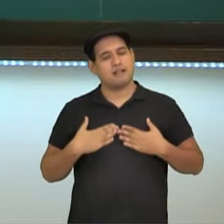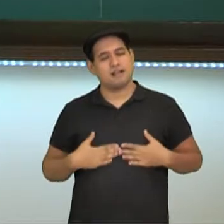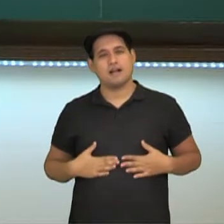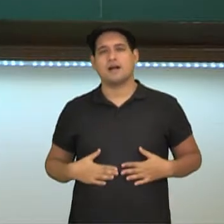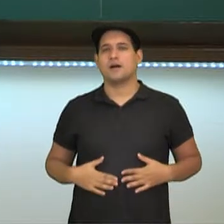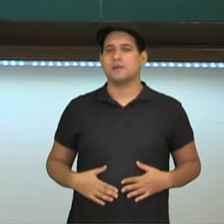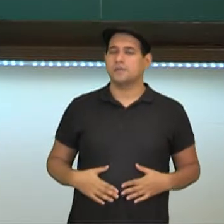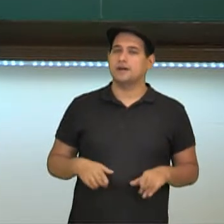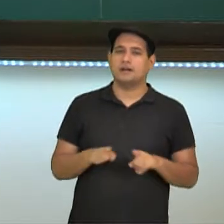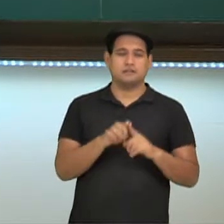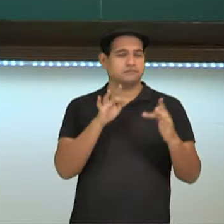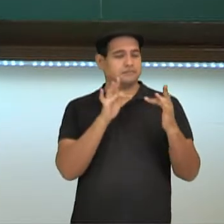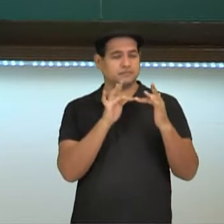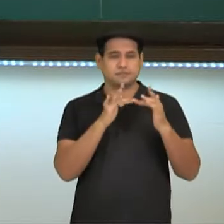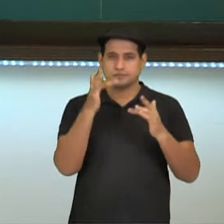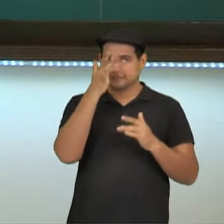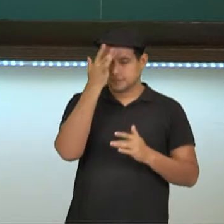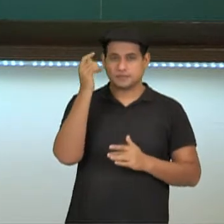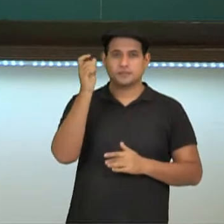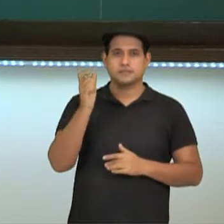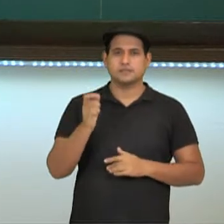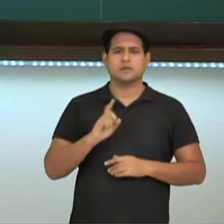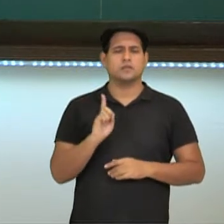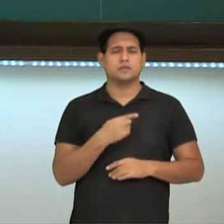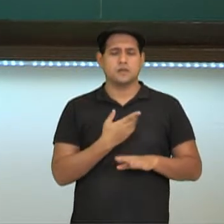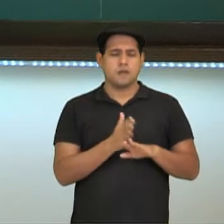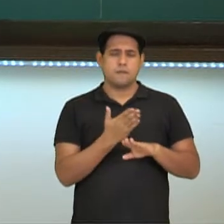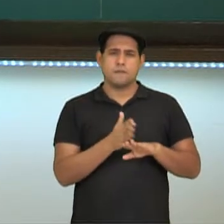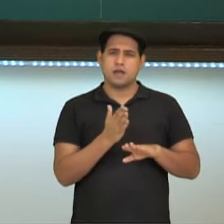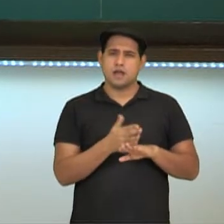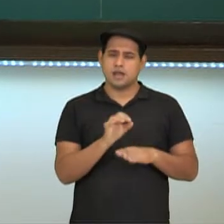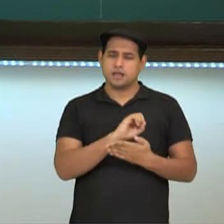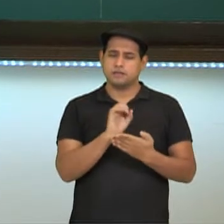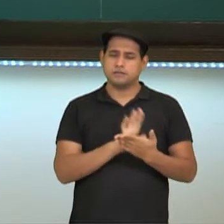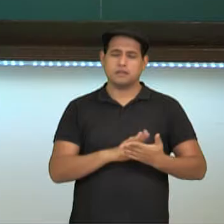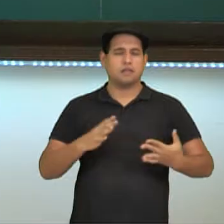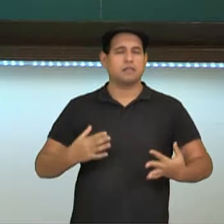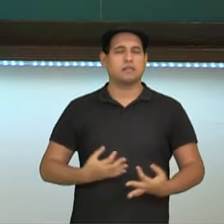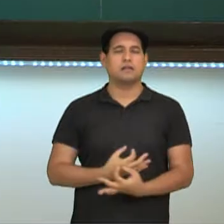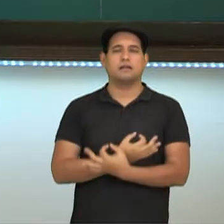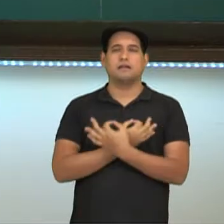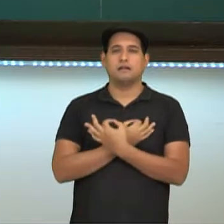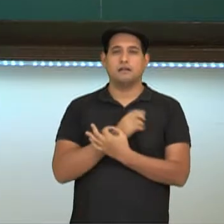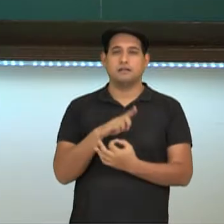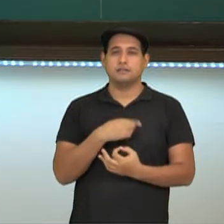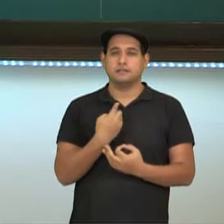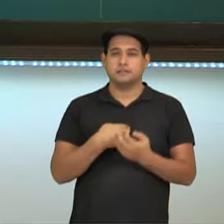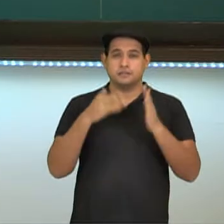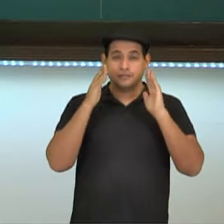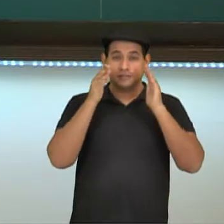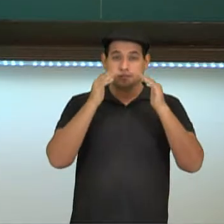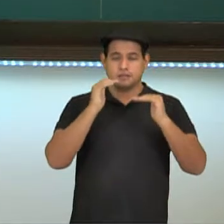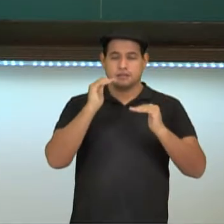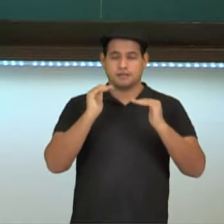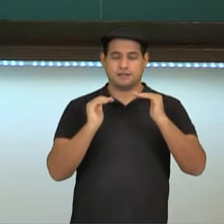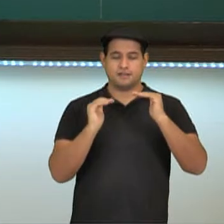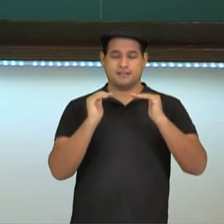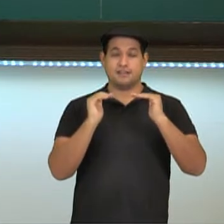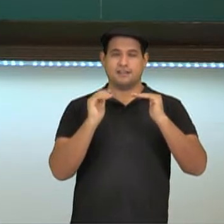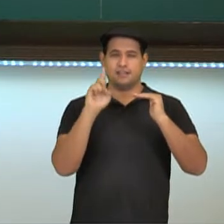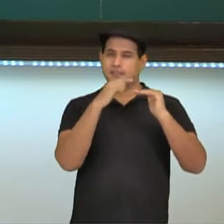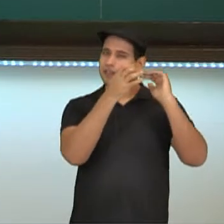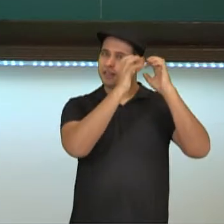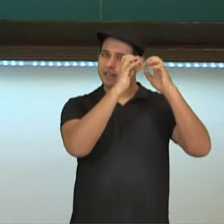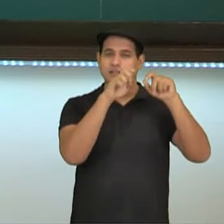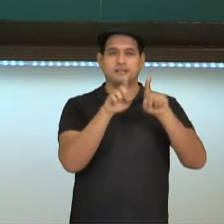hora de tratar com as pessoas. E quando nós praticamos exercícios de meditação, nós conseguimos reequilibrar nossa mente,